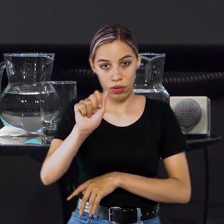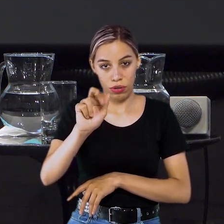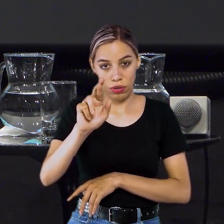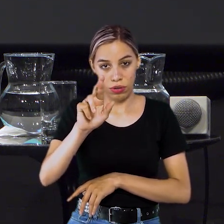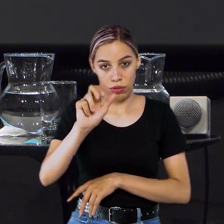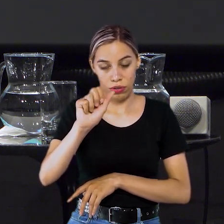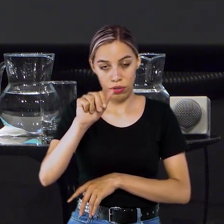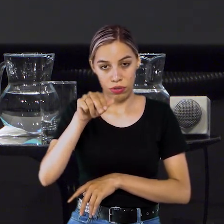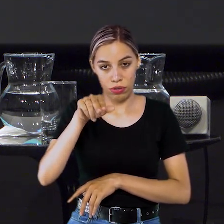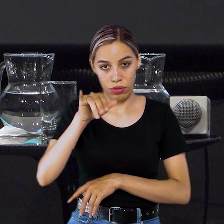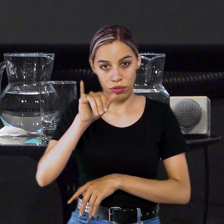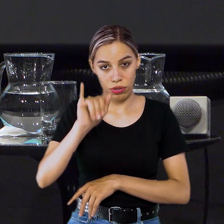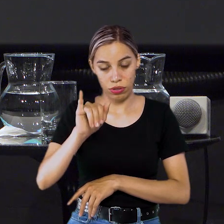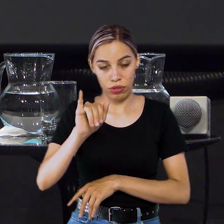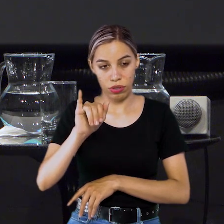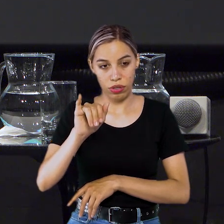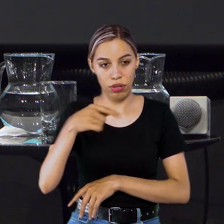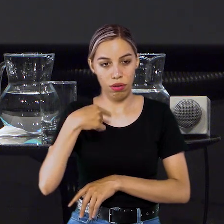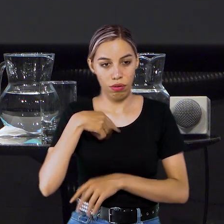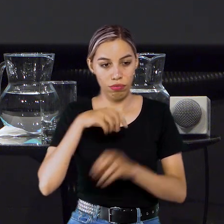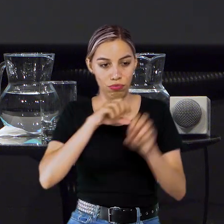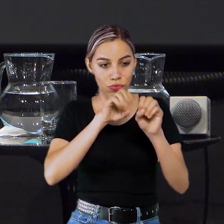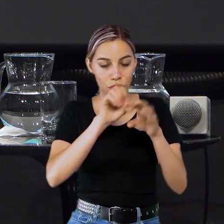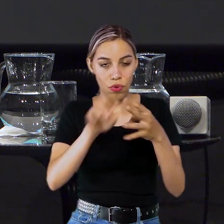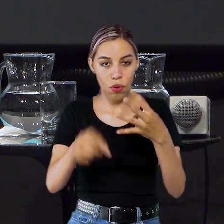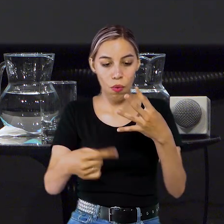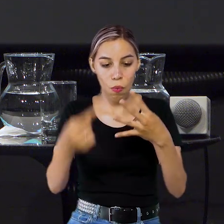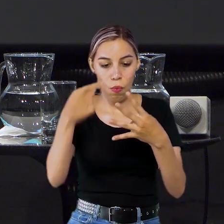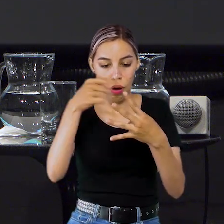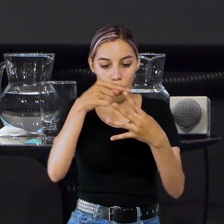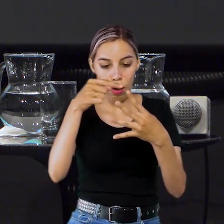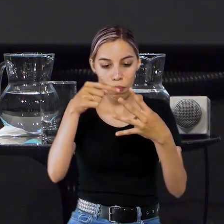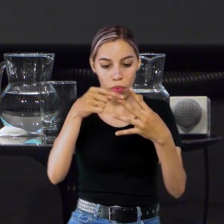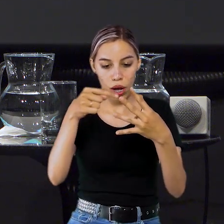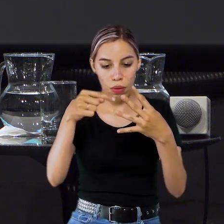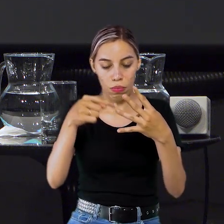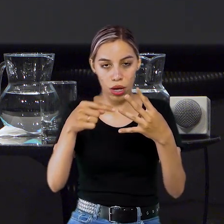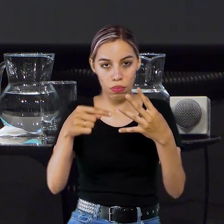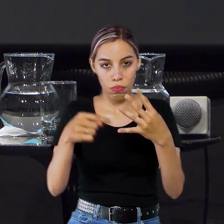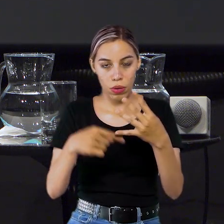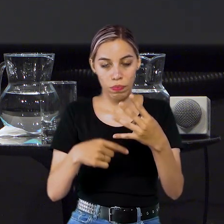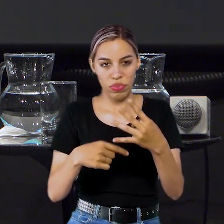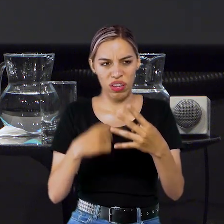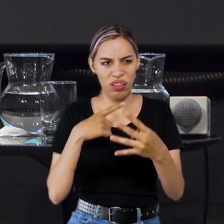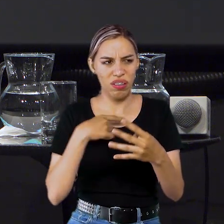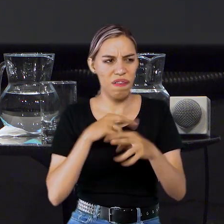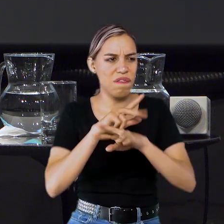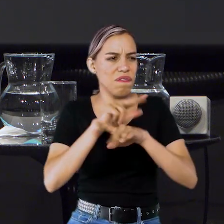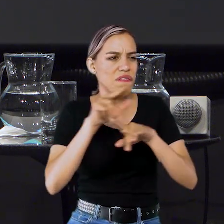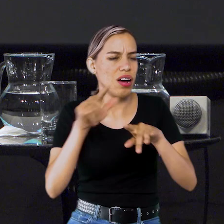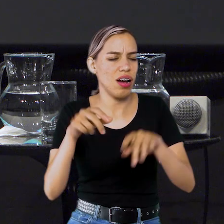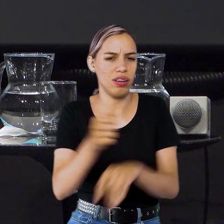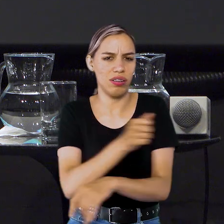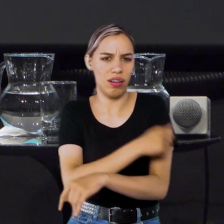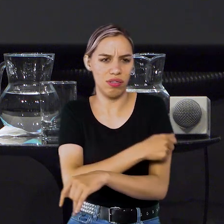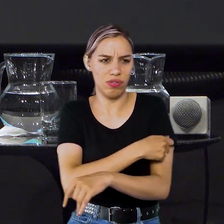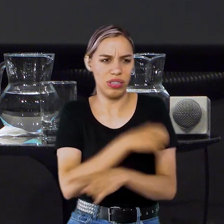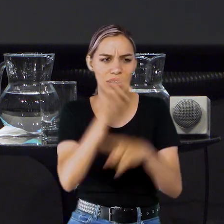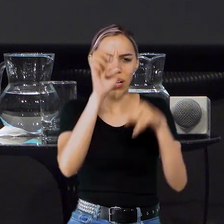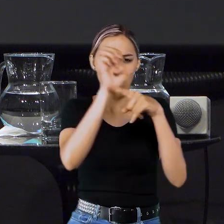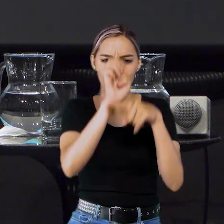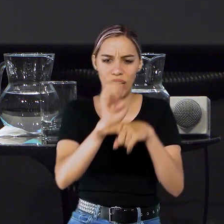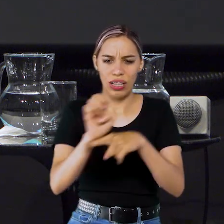semanas, assim. E, incrivelmente, tinha vários alunos em vários estados, né? Começaram